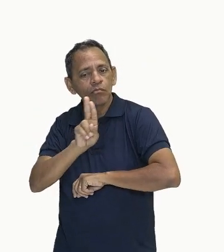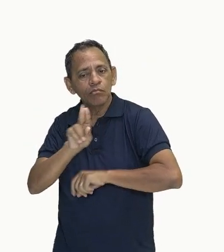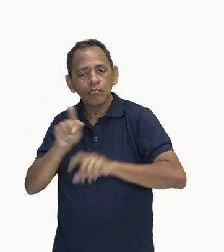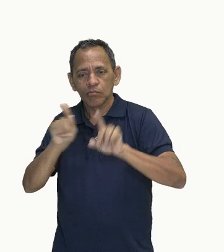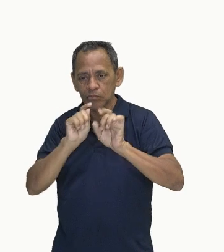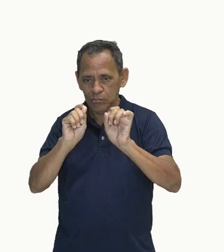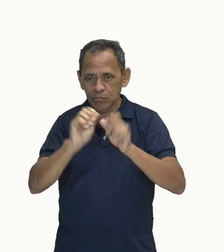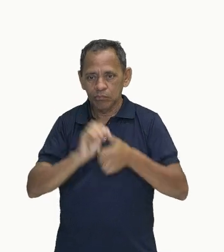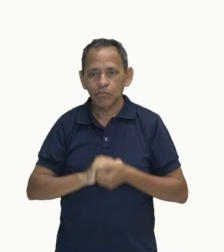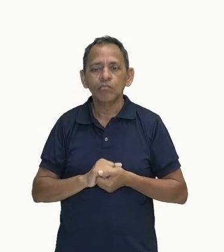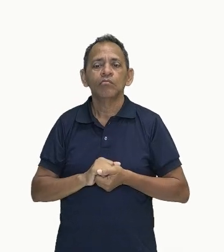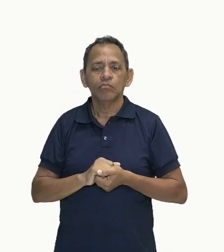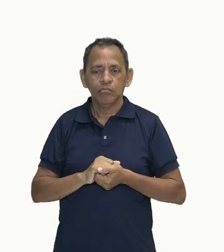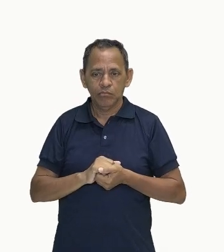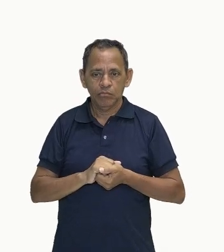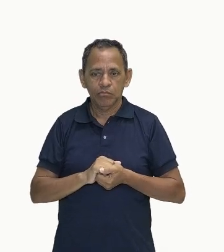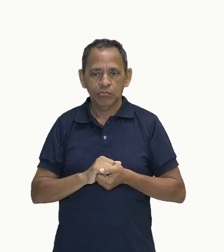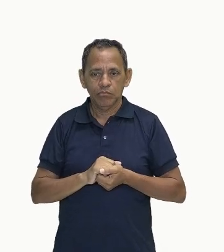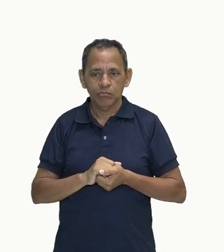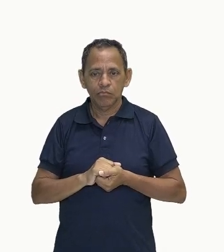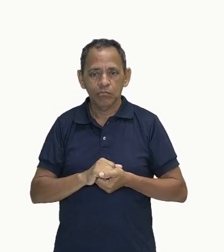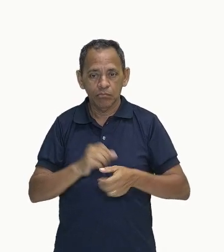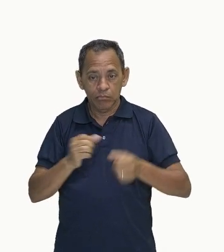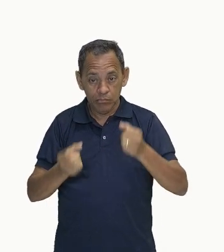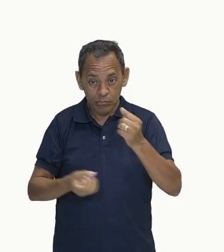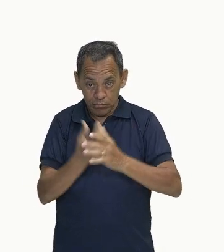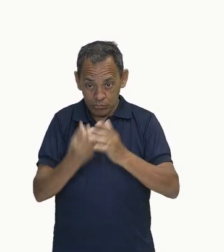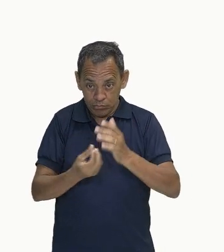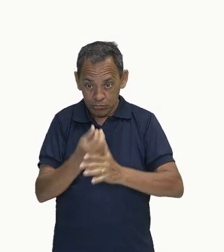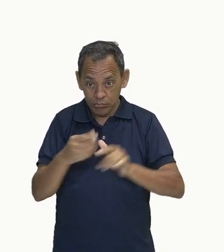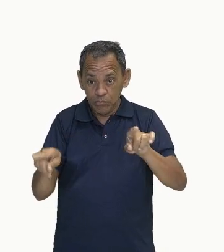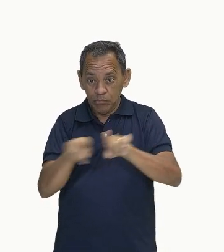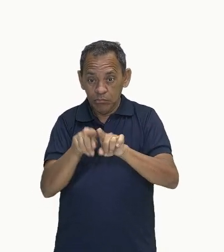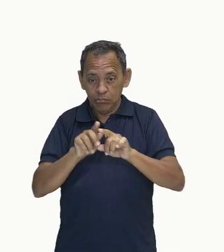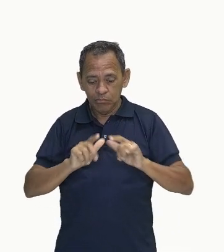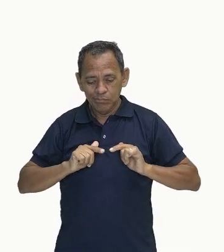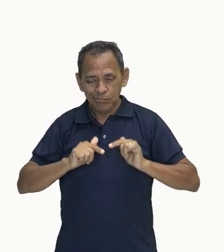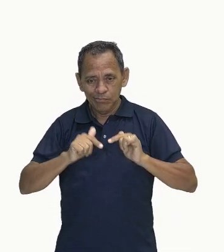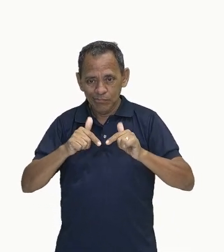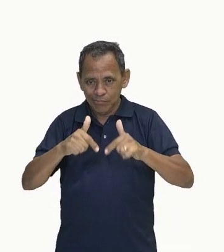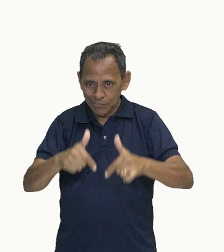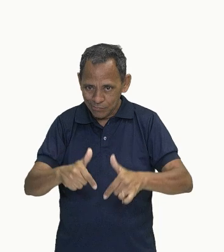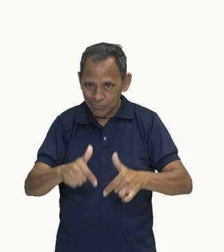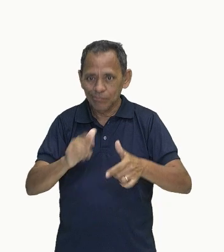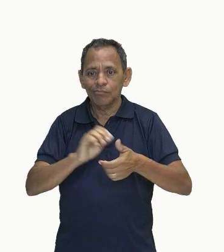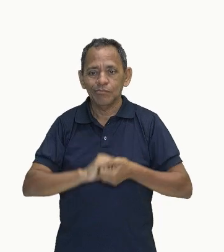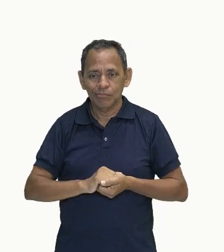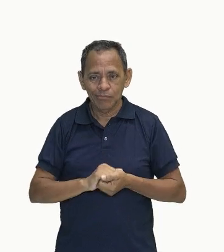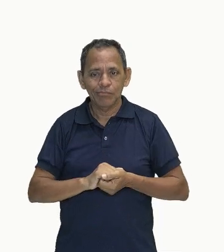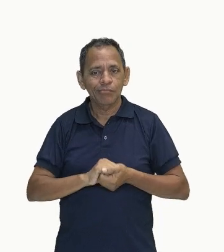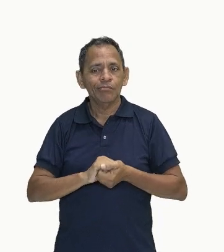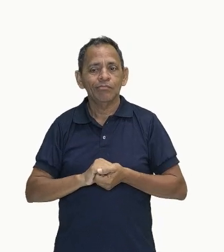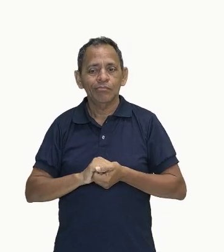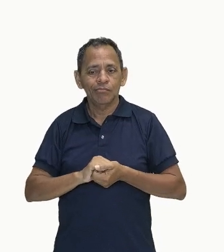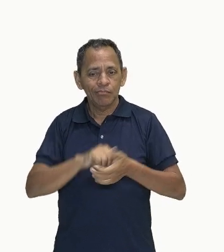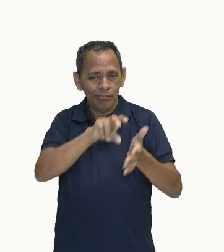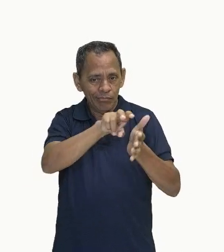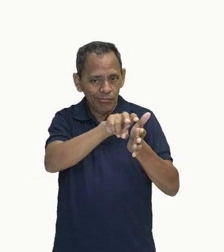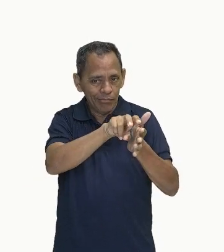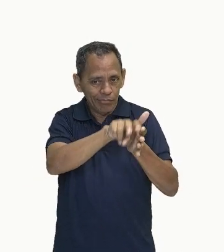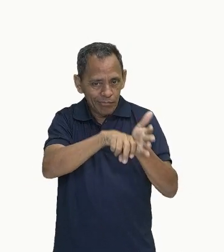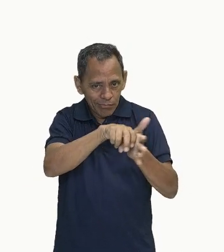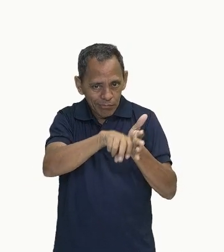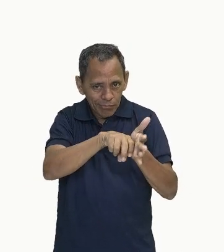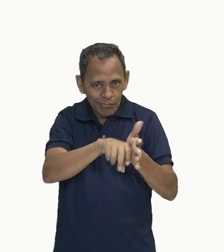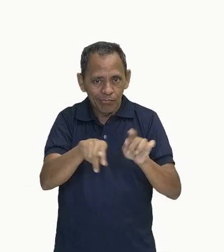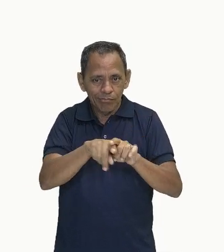destaque internacional para a produção aqui das atividades da agropecuária, né? Devido ao seu extenso território, né?